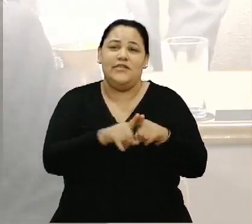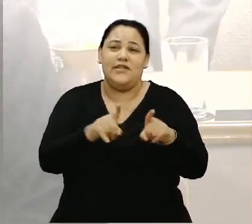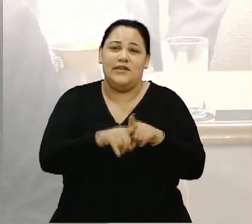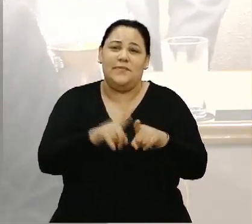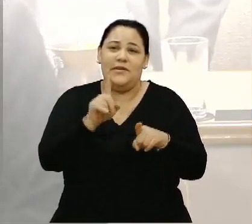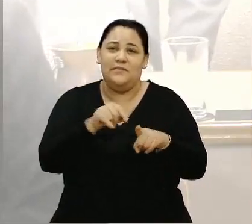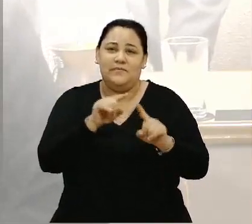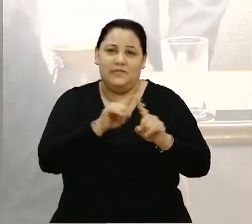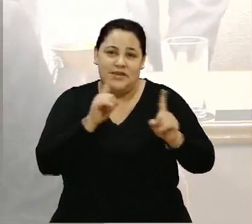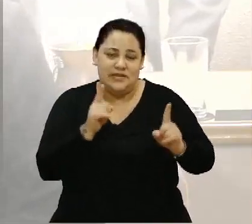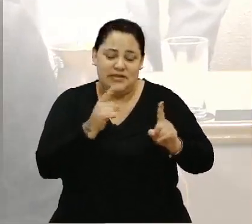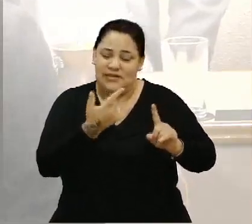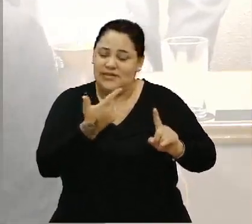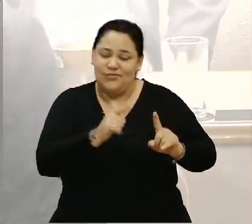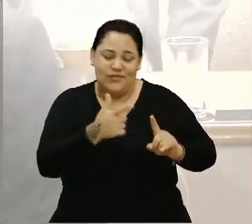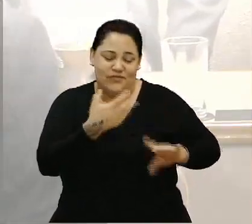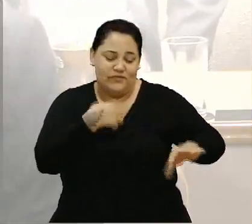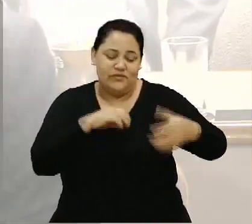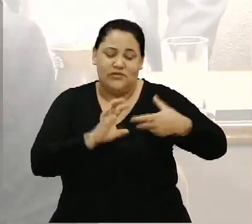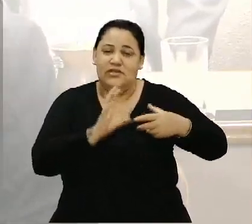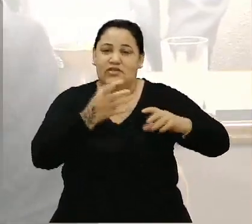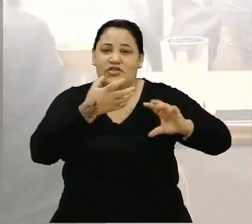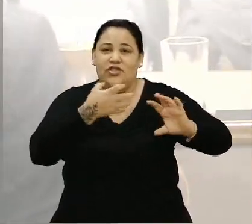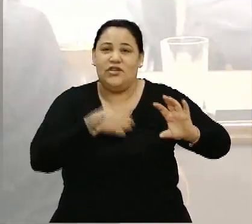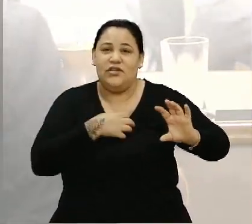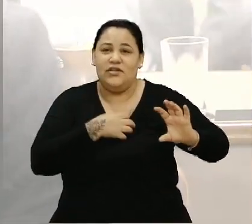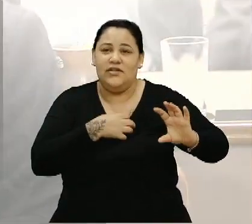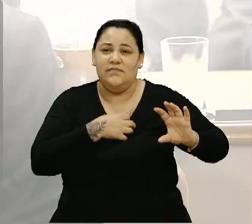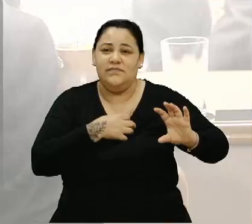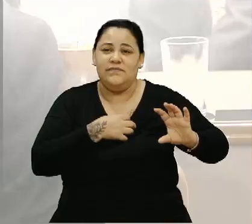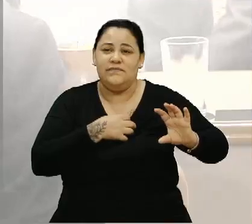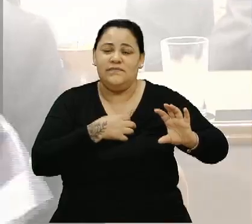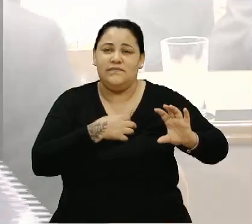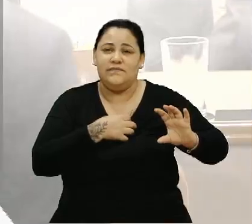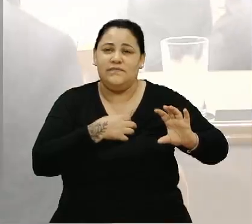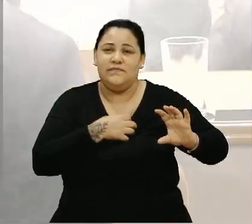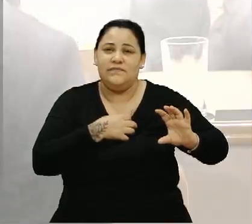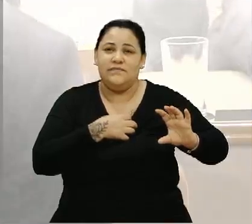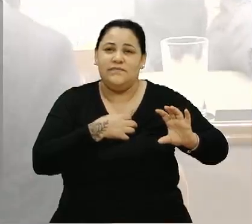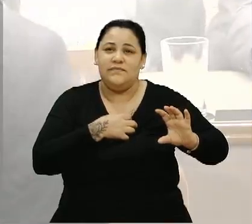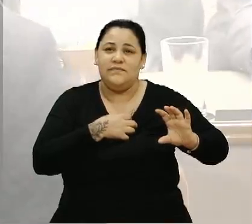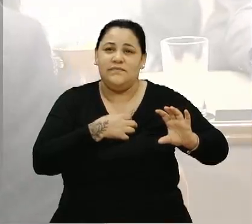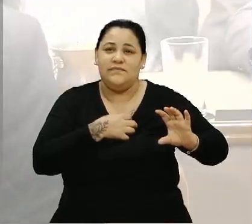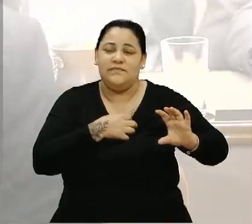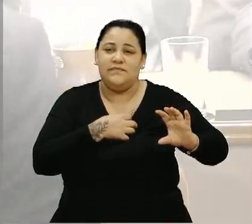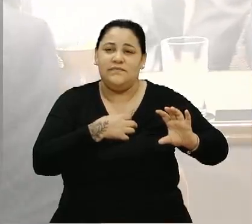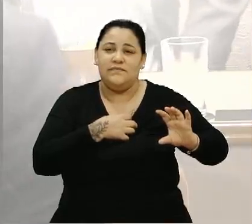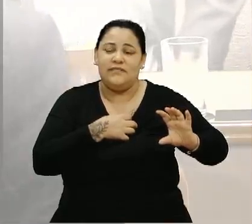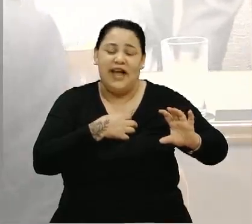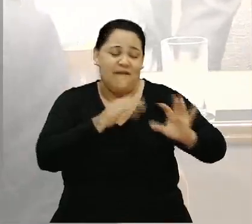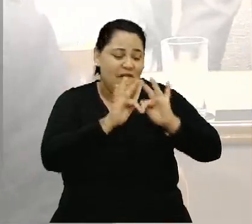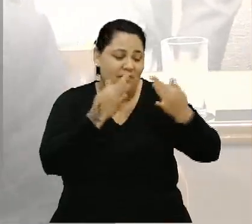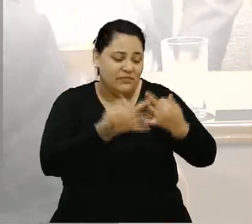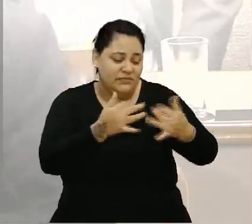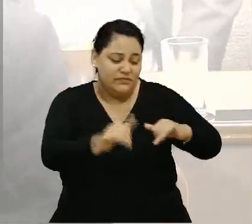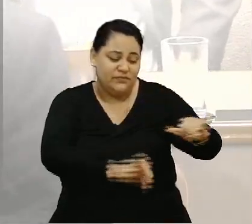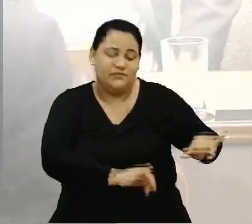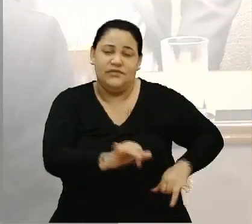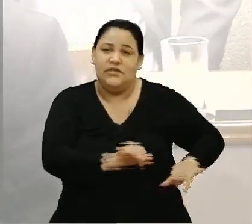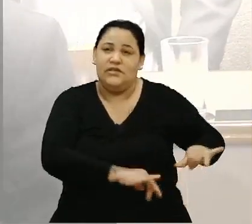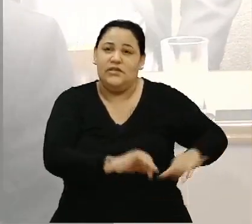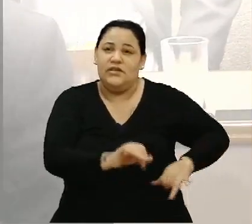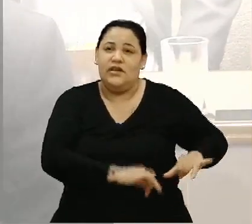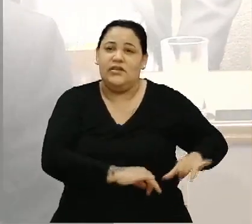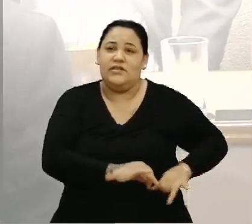no lugar dos gaúchos, não se colocou no lugar das famílias que estão sofrendo e as dificuldades